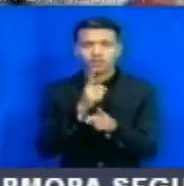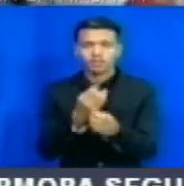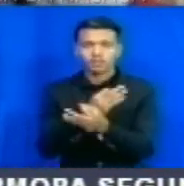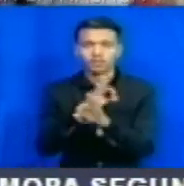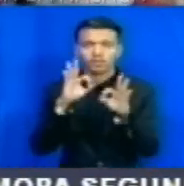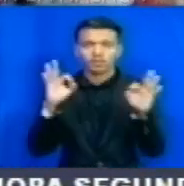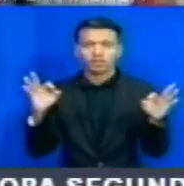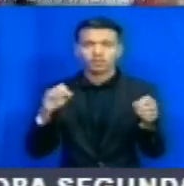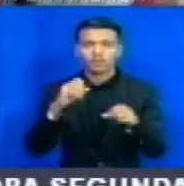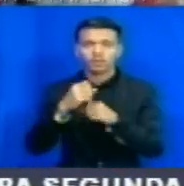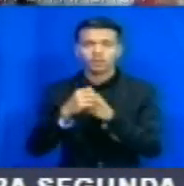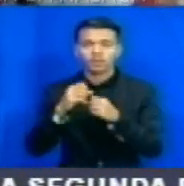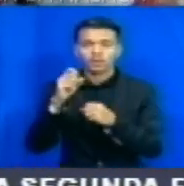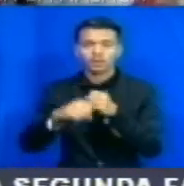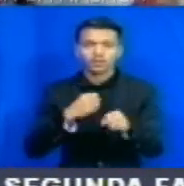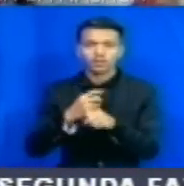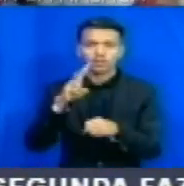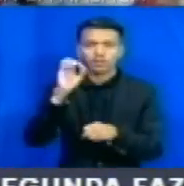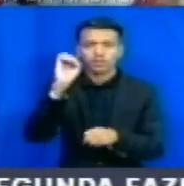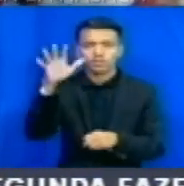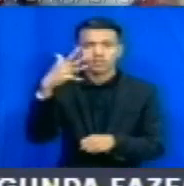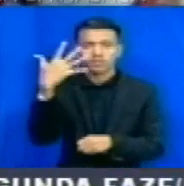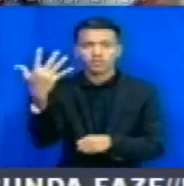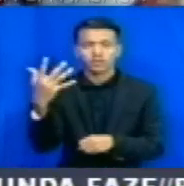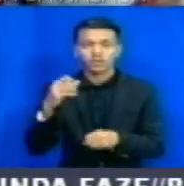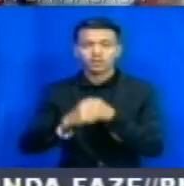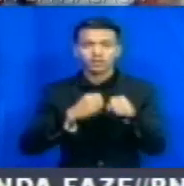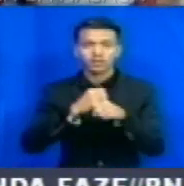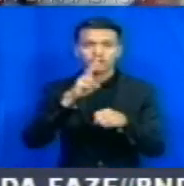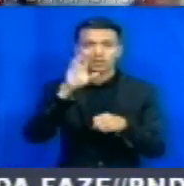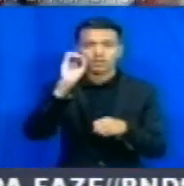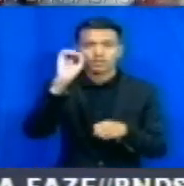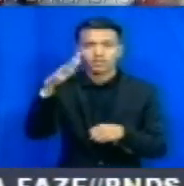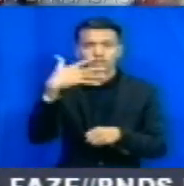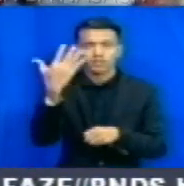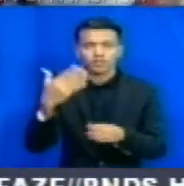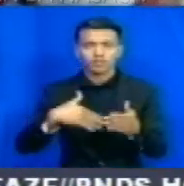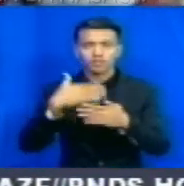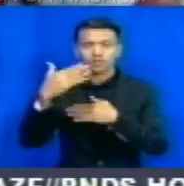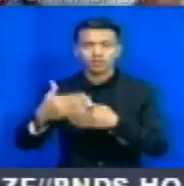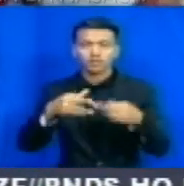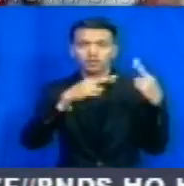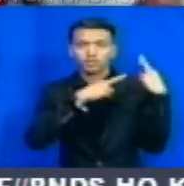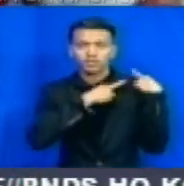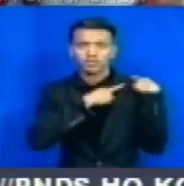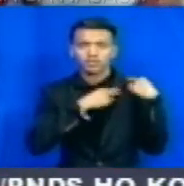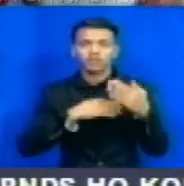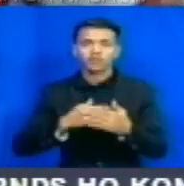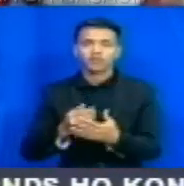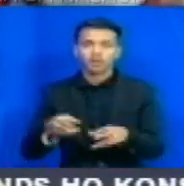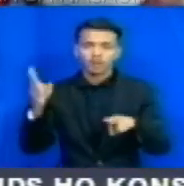em 2015, mas depois de 2015, maioem, mandato diretiva, né? Se